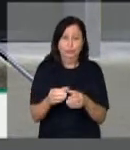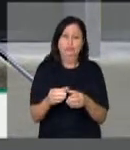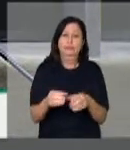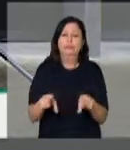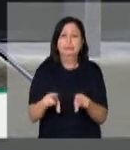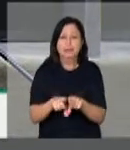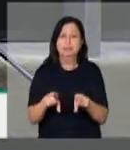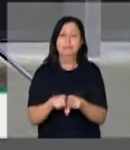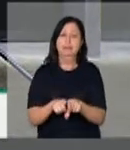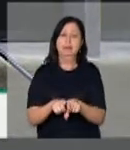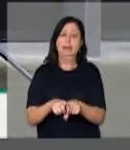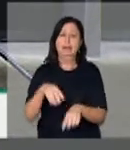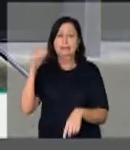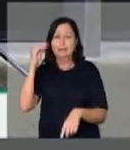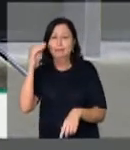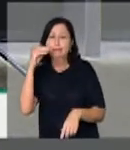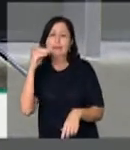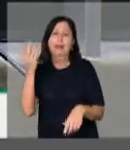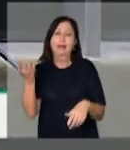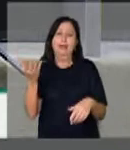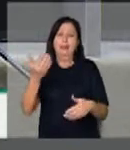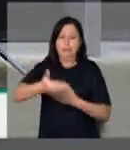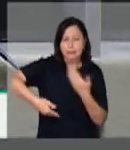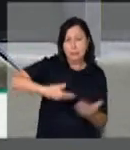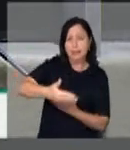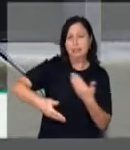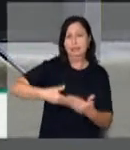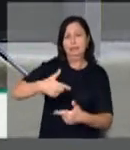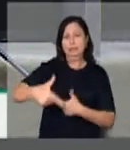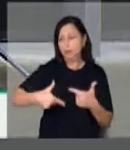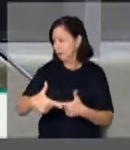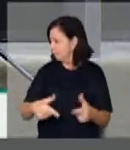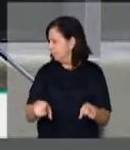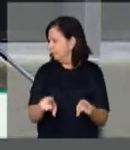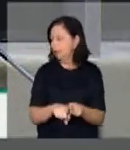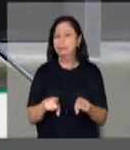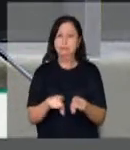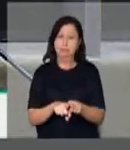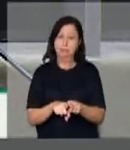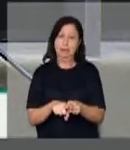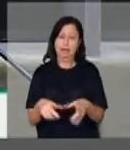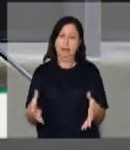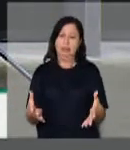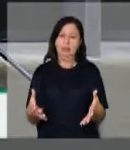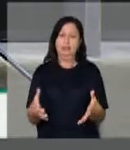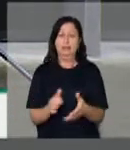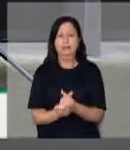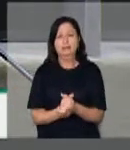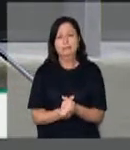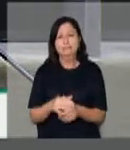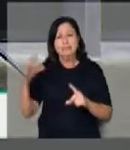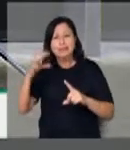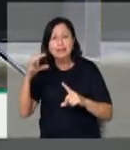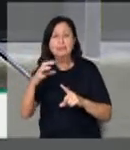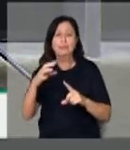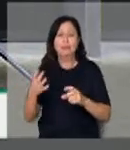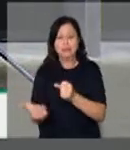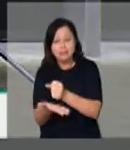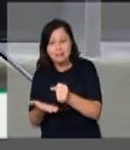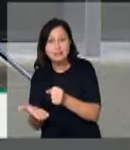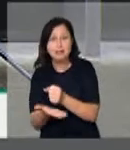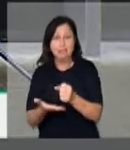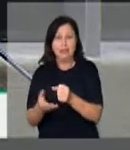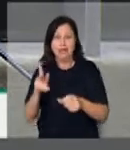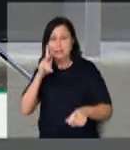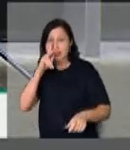trabalho e, acima de tudo, uma incidência forte por parte daqueles que são da base